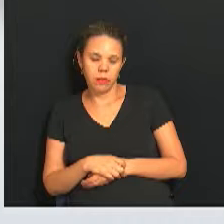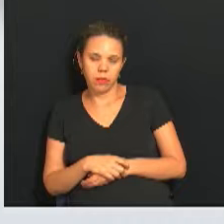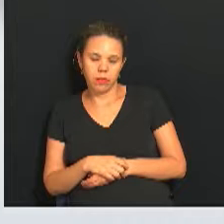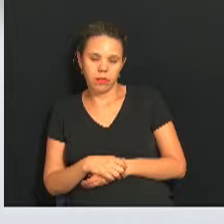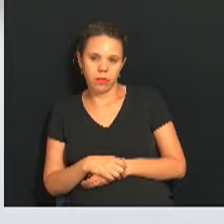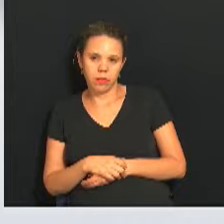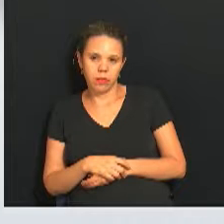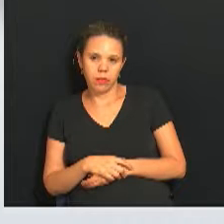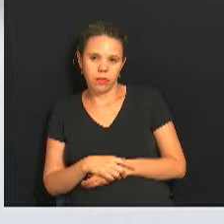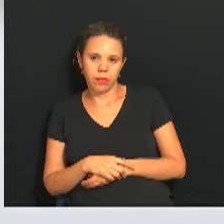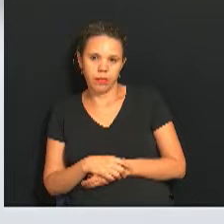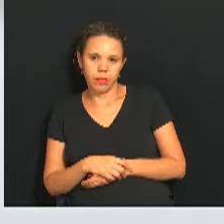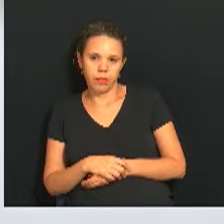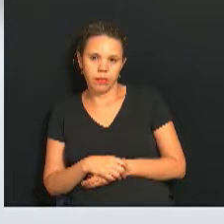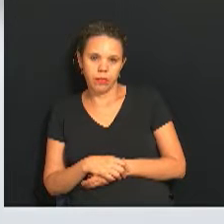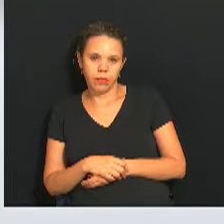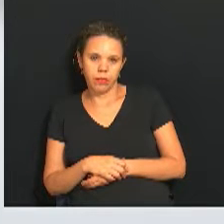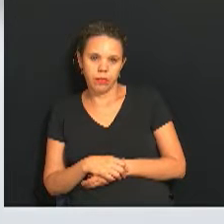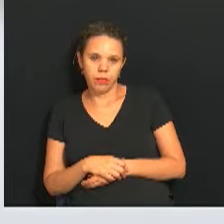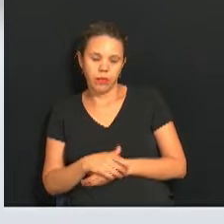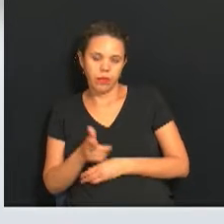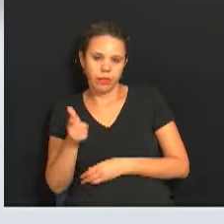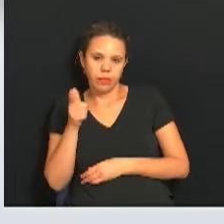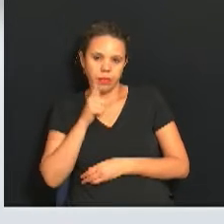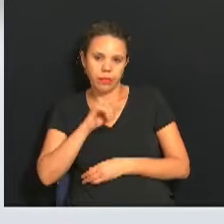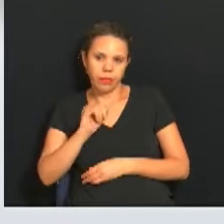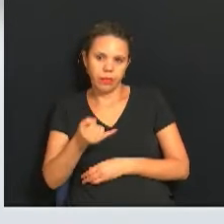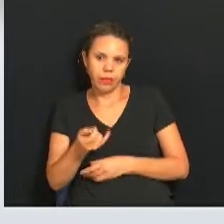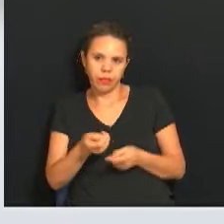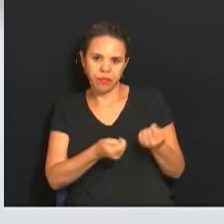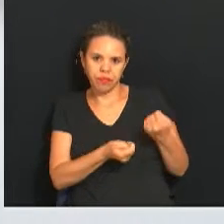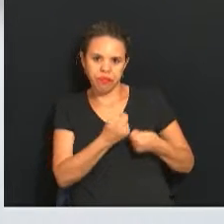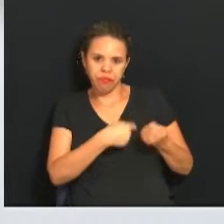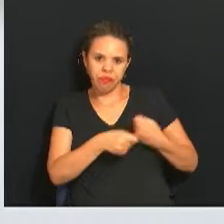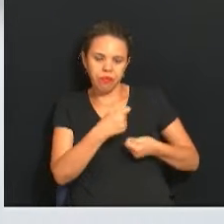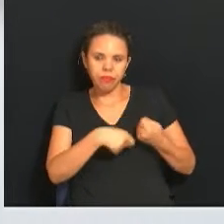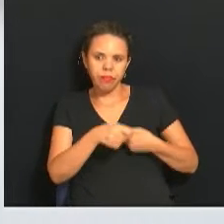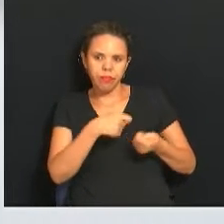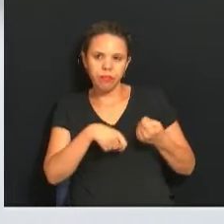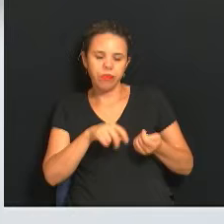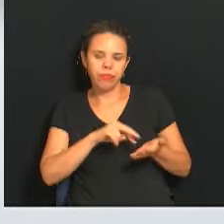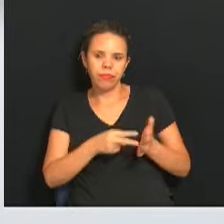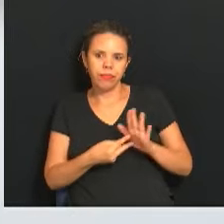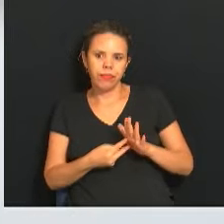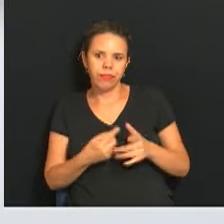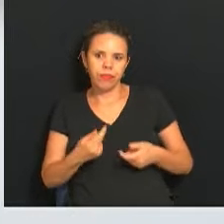disse, um dos maiores ganhos é a economia que isso representa, porque